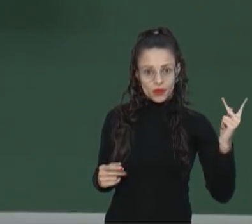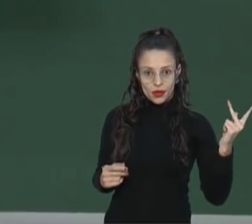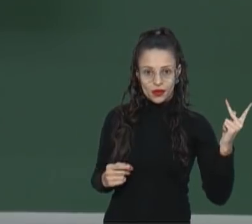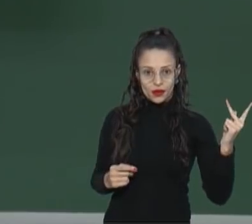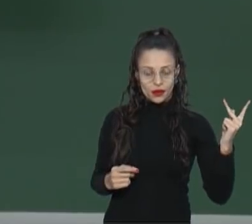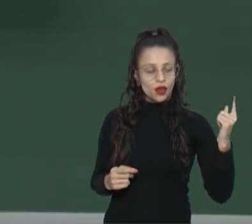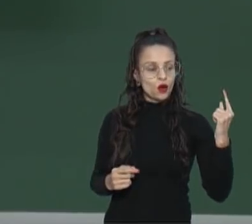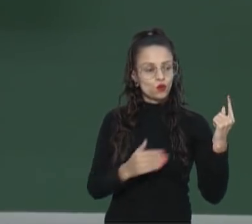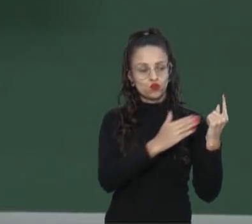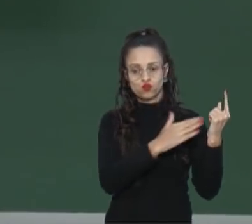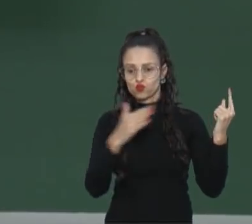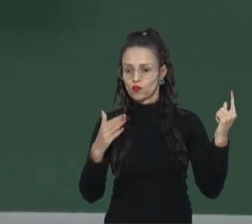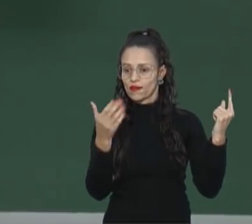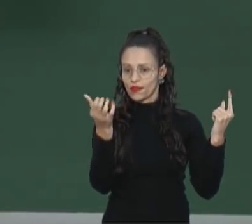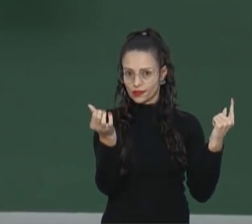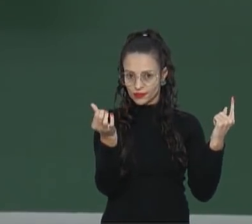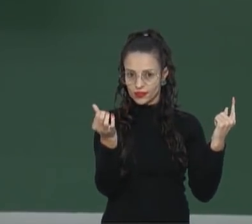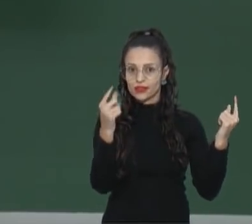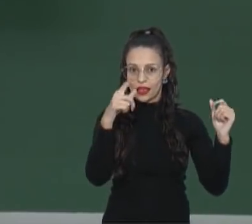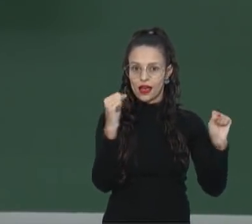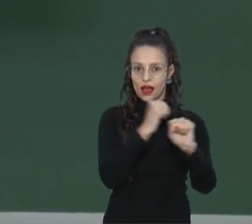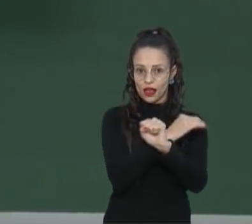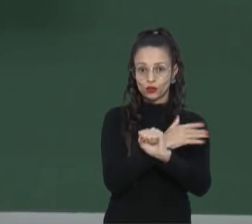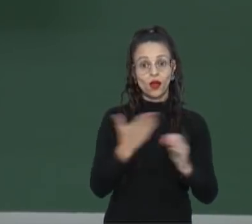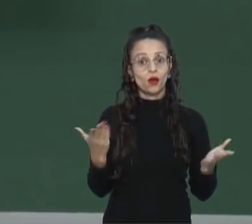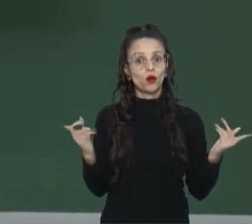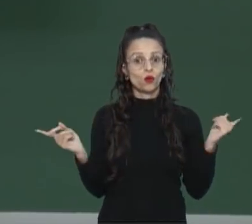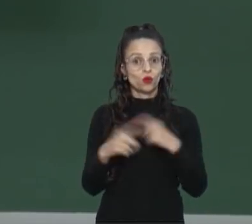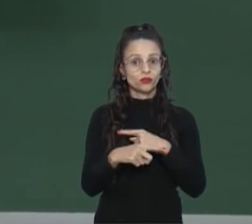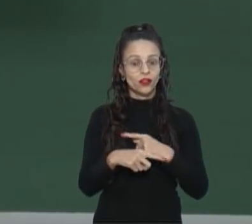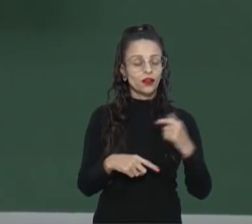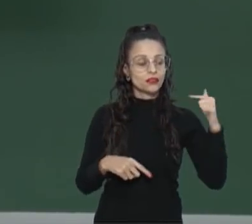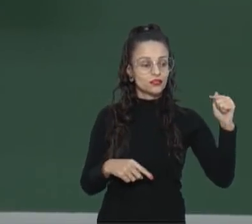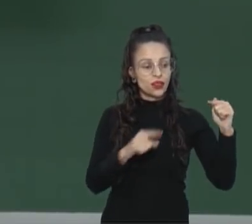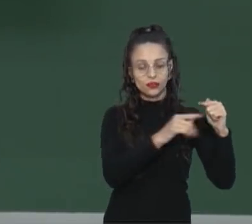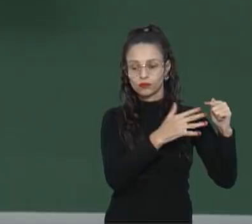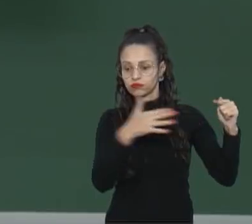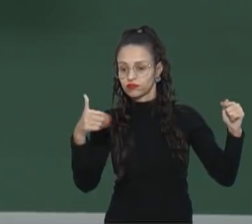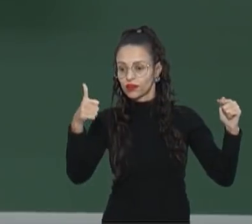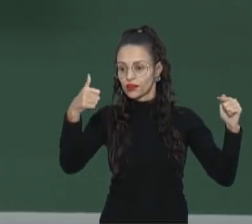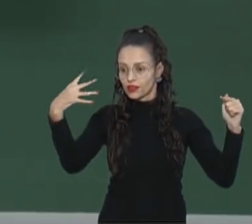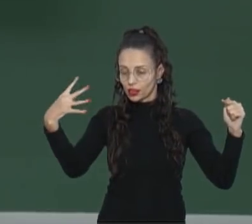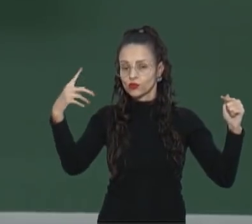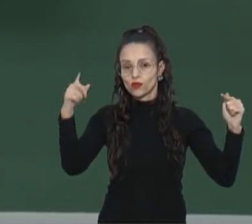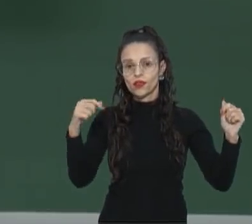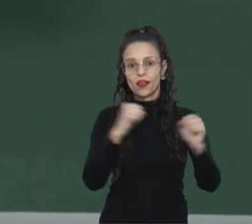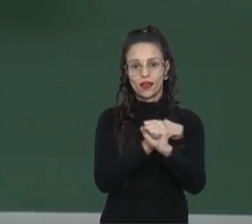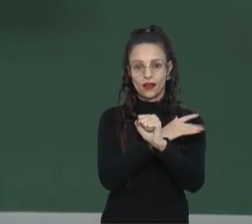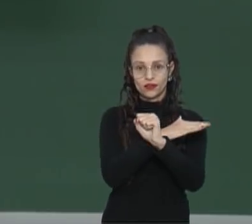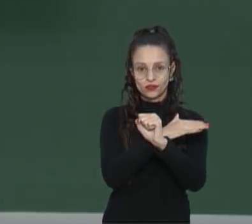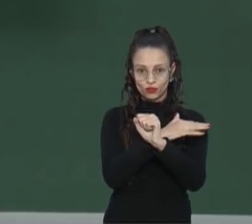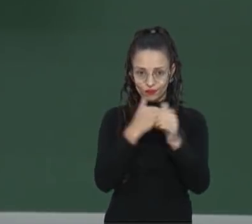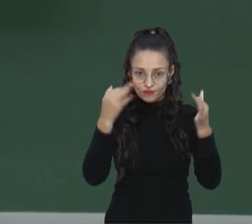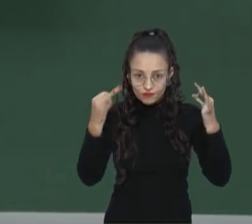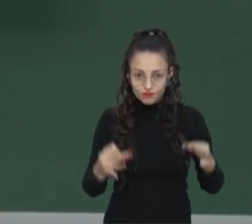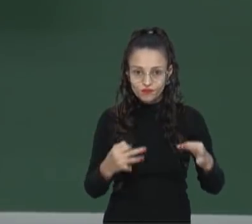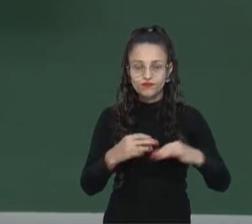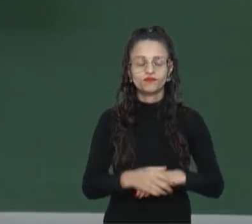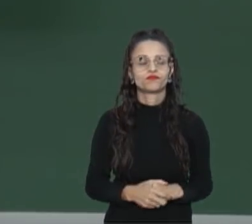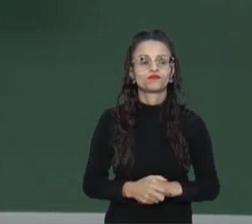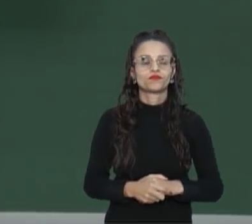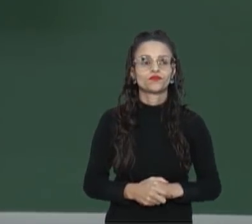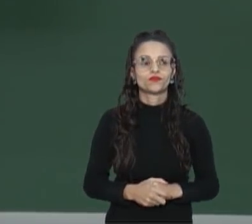1 a 6,9 era ácido, aqui é o contrário. De 7,1 até 14 é o ácido. Correto? E